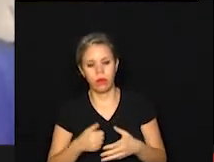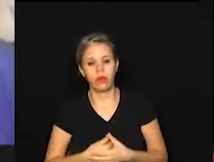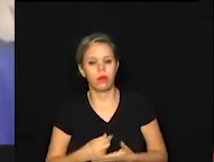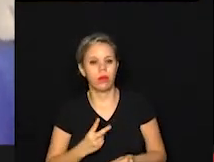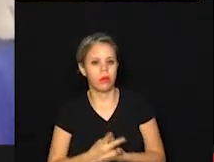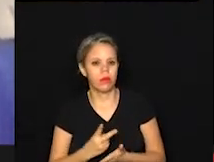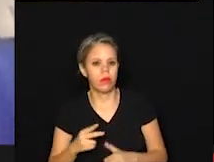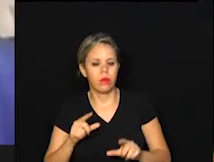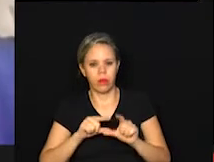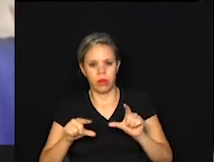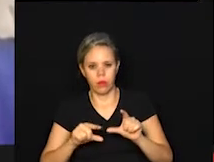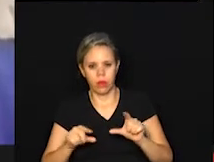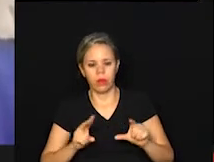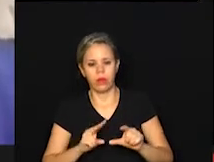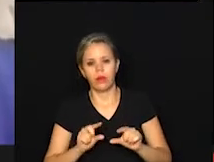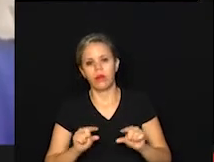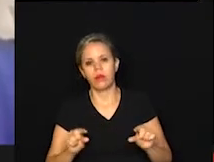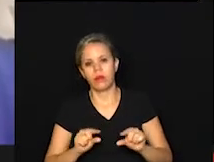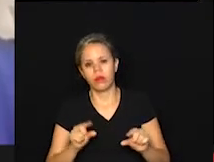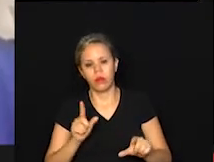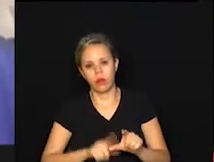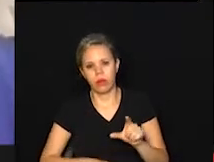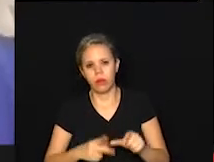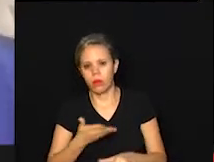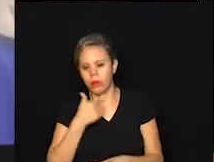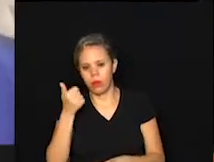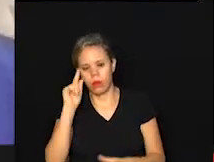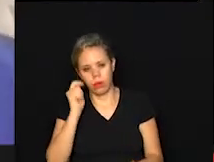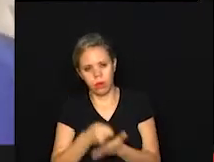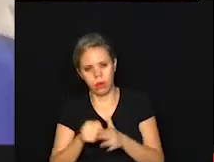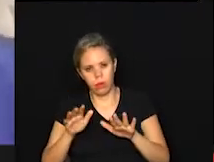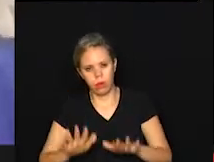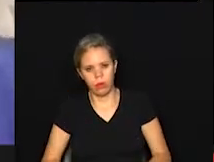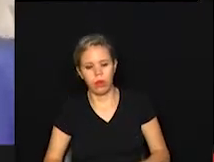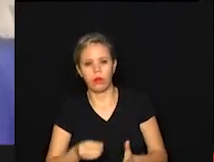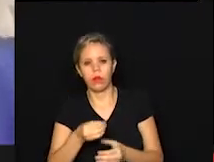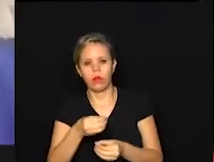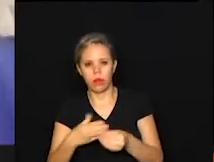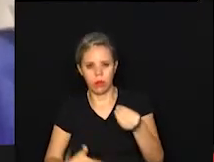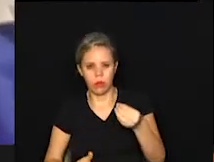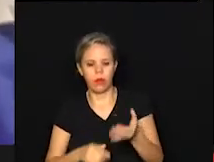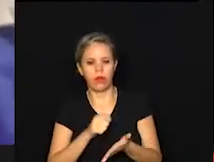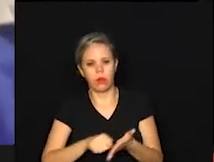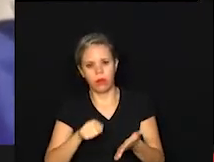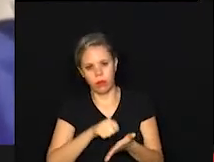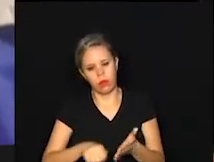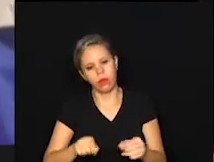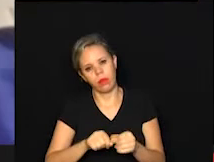a nomenclatura é a melhor decisão. Quanto às atas que